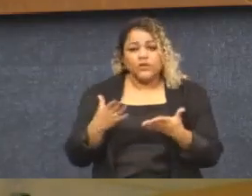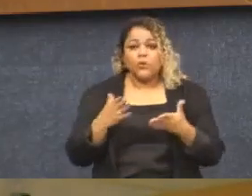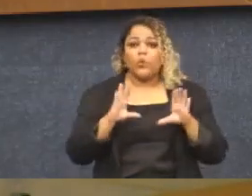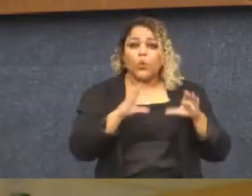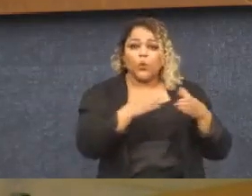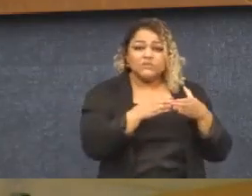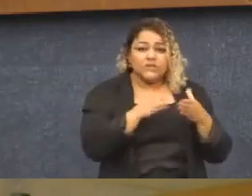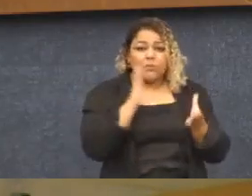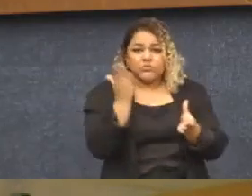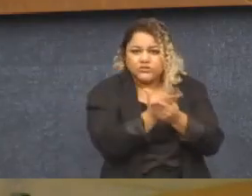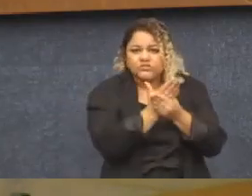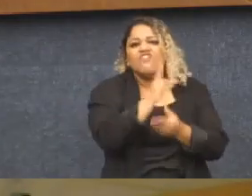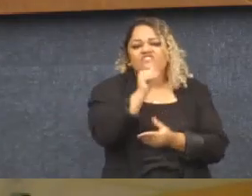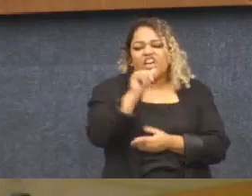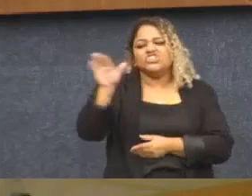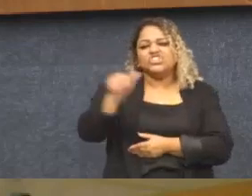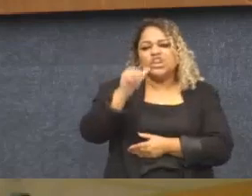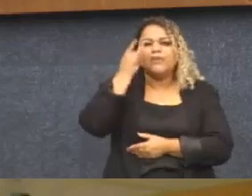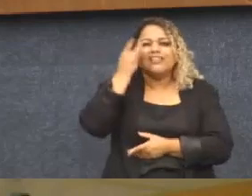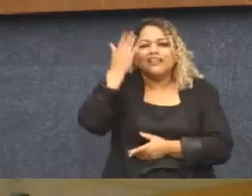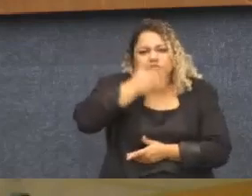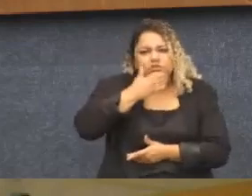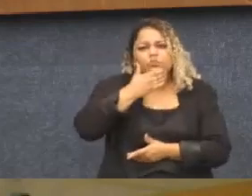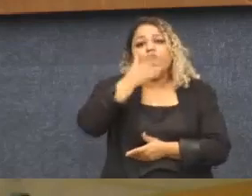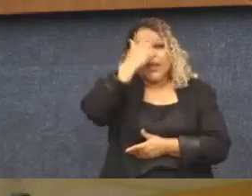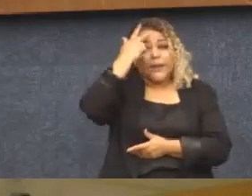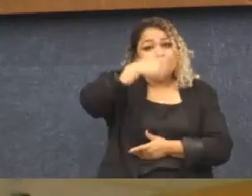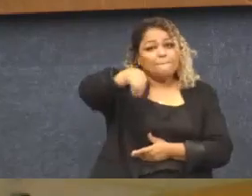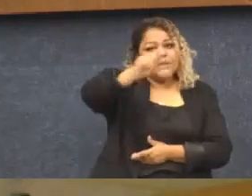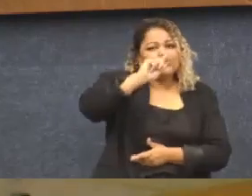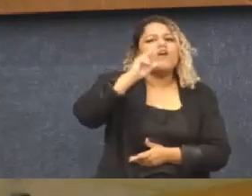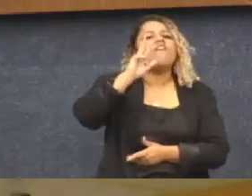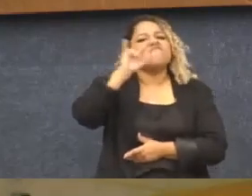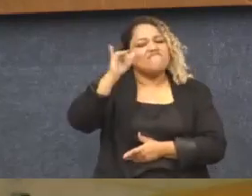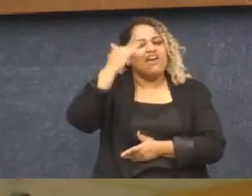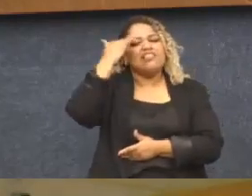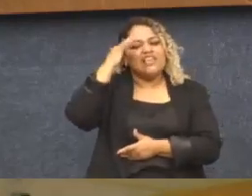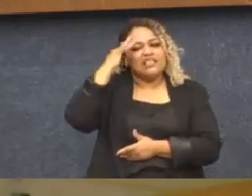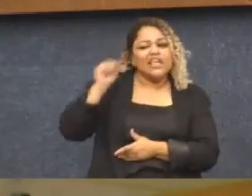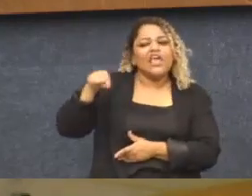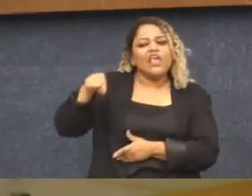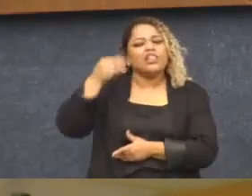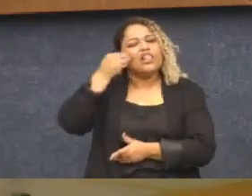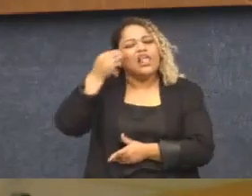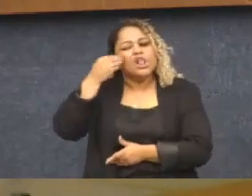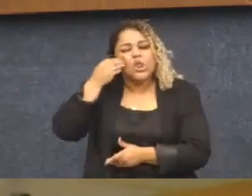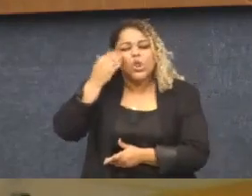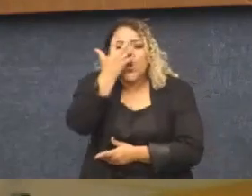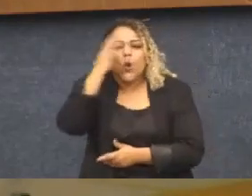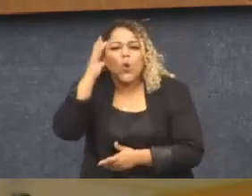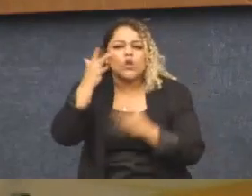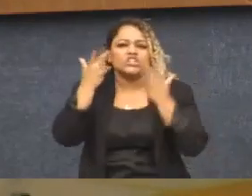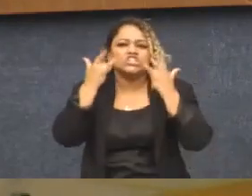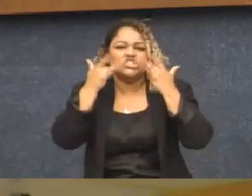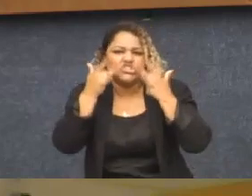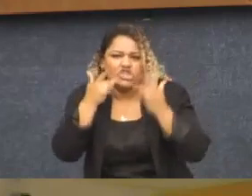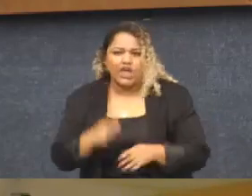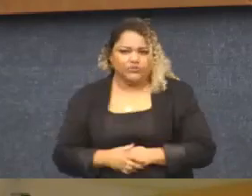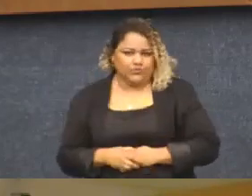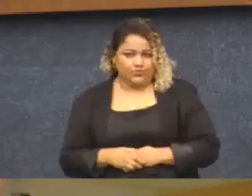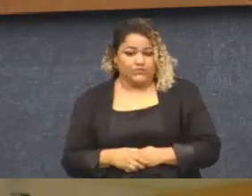testemunhas e as pessoas vão começar a entender que tipo de teatro que se tentou fazer aqui. E esse teatro custa para a cidade,